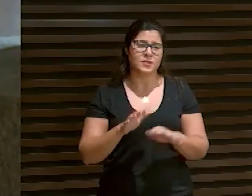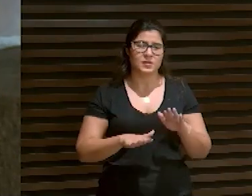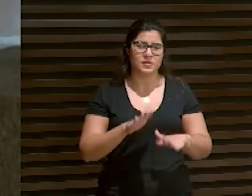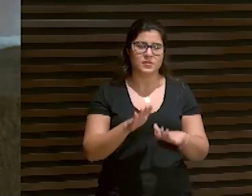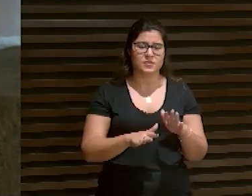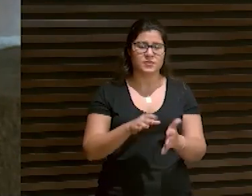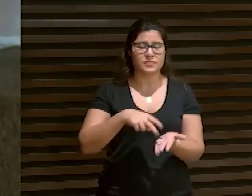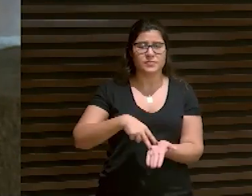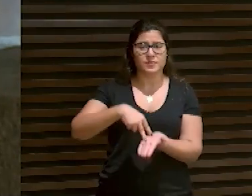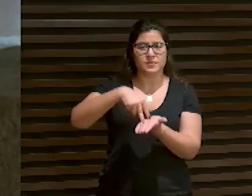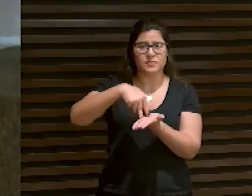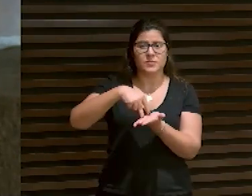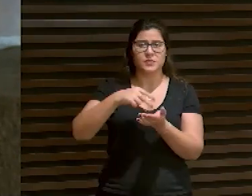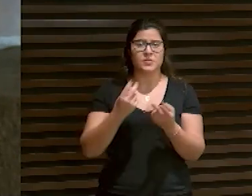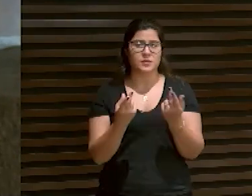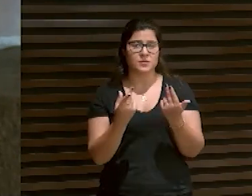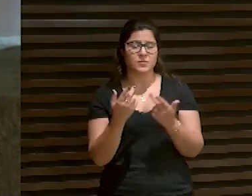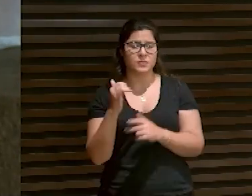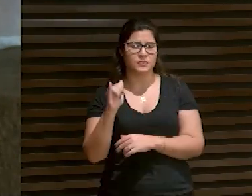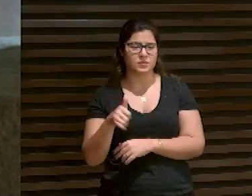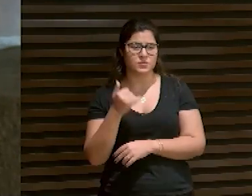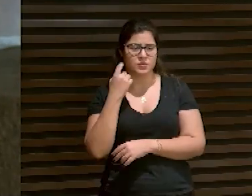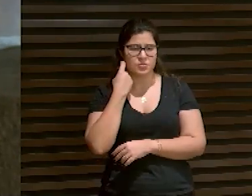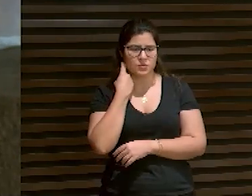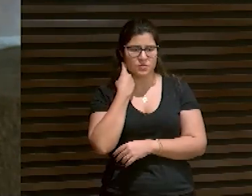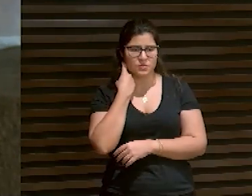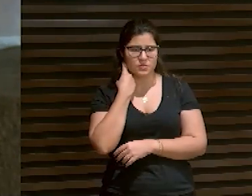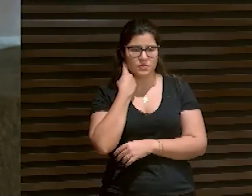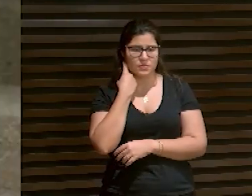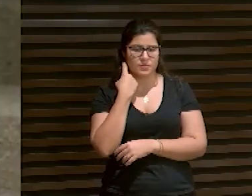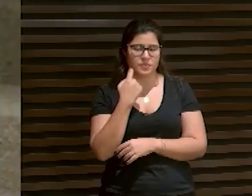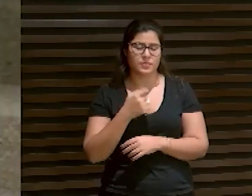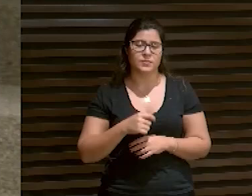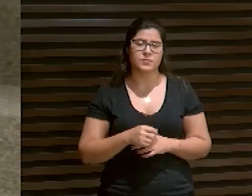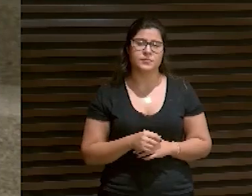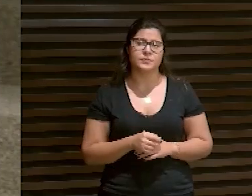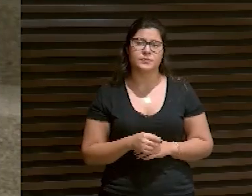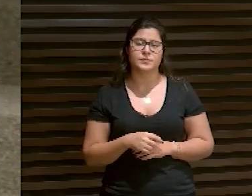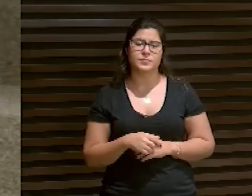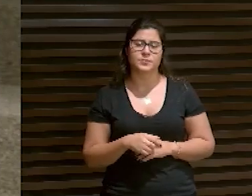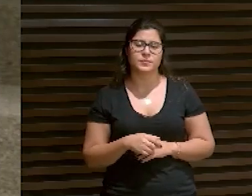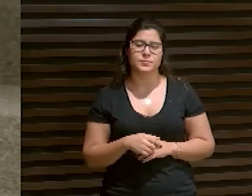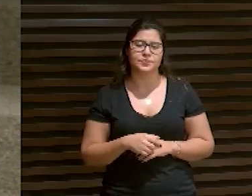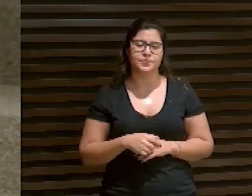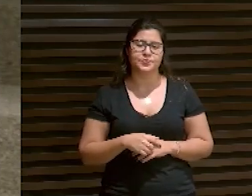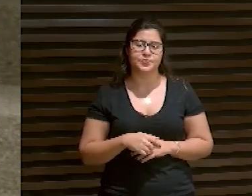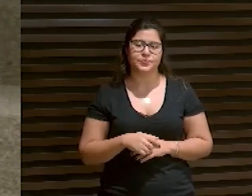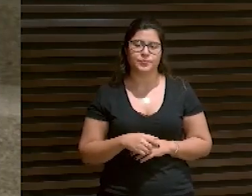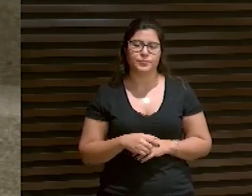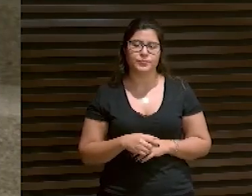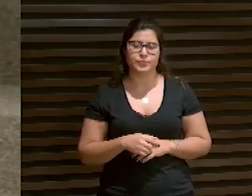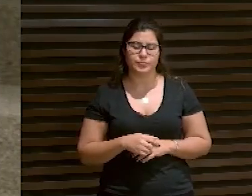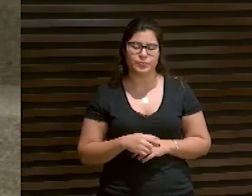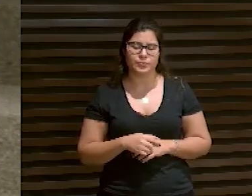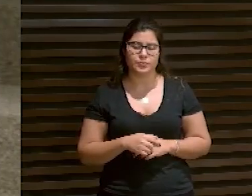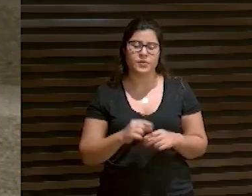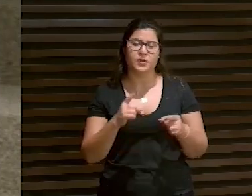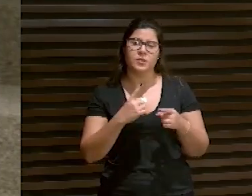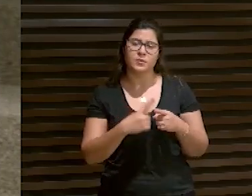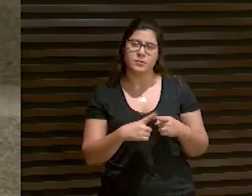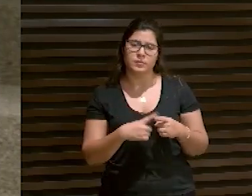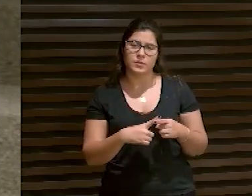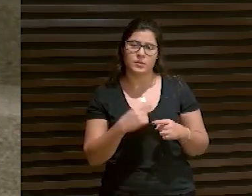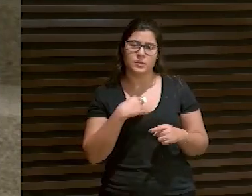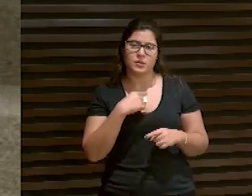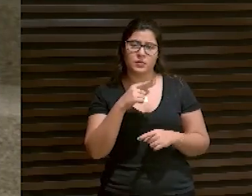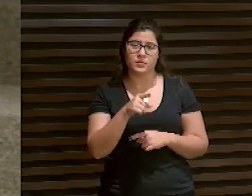dessa pergunta. O que nós temos que refletir nessa manhã, antes da gente se aprofundar mais no texto, é: por que será que eu e você